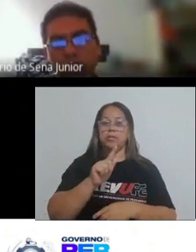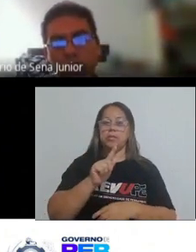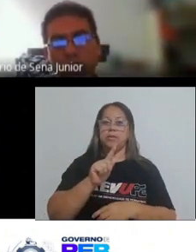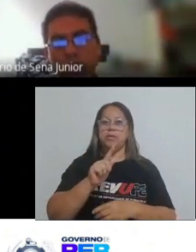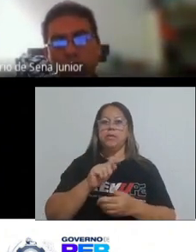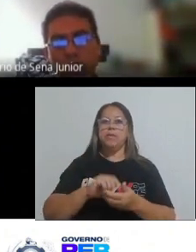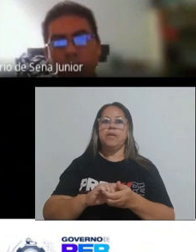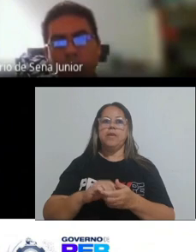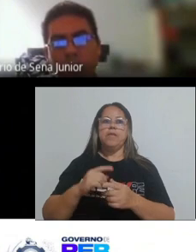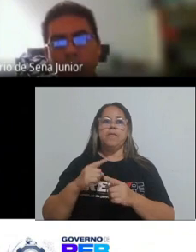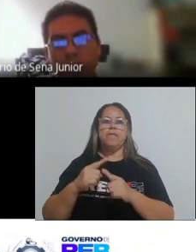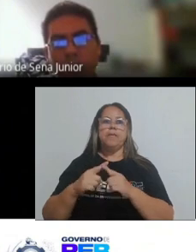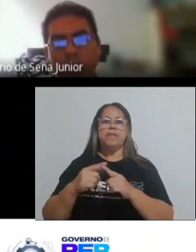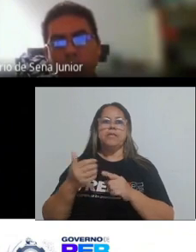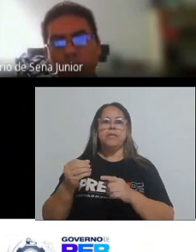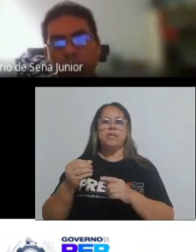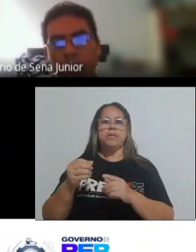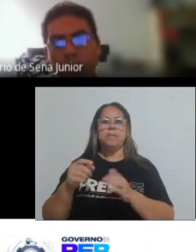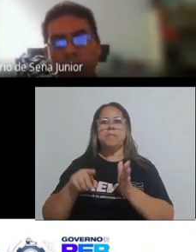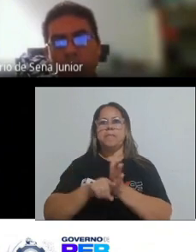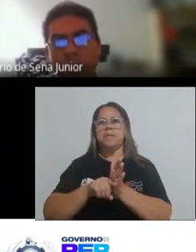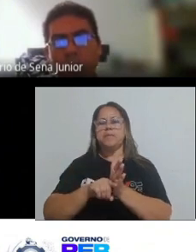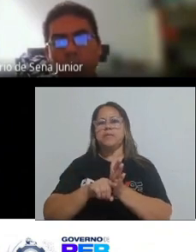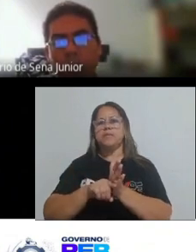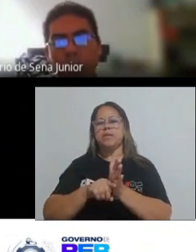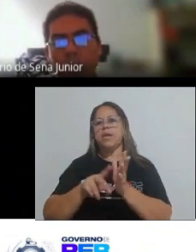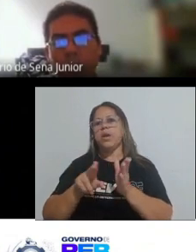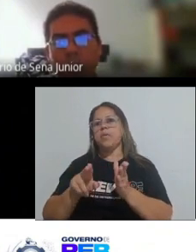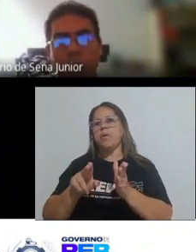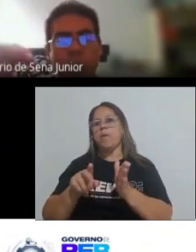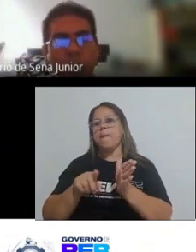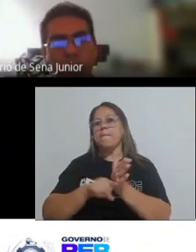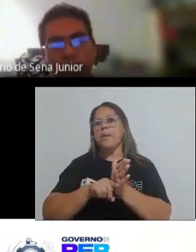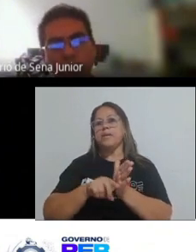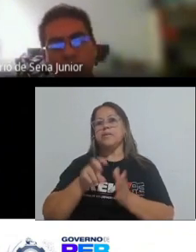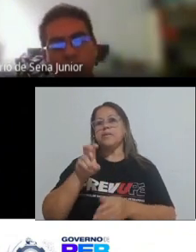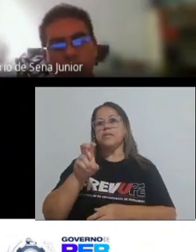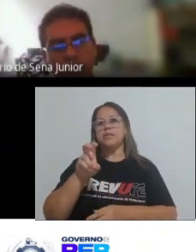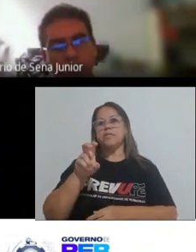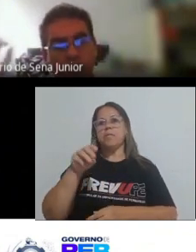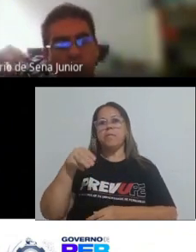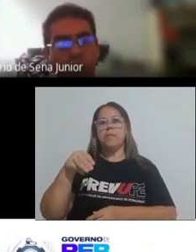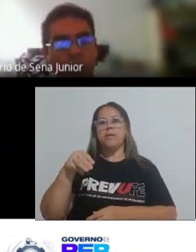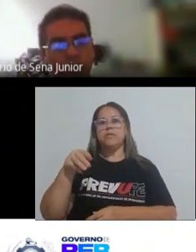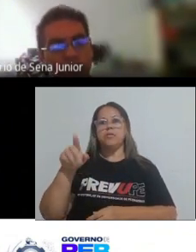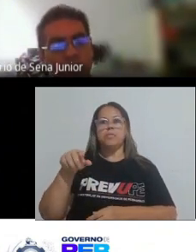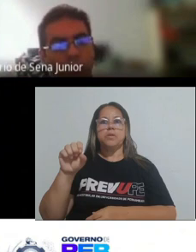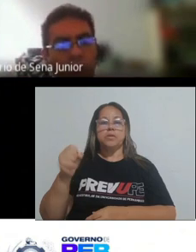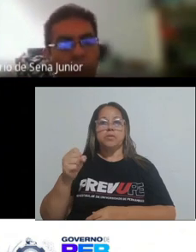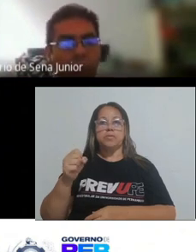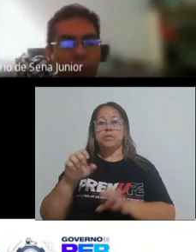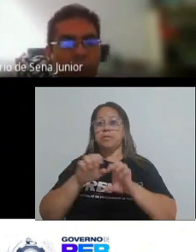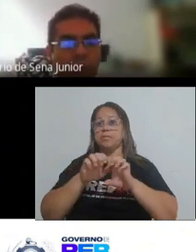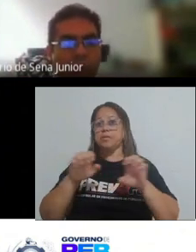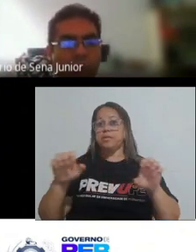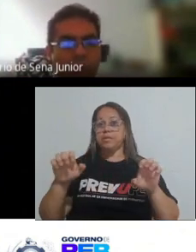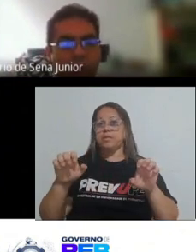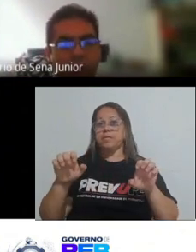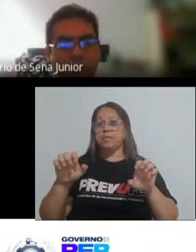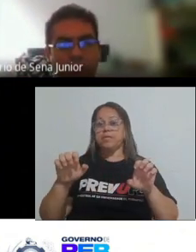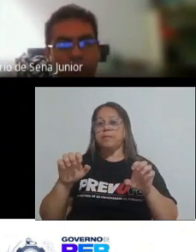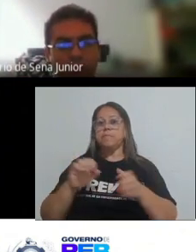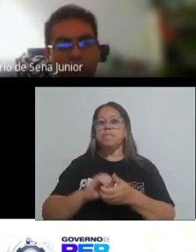é menos 10 vezes meio que vai dar menos 5 metros por segundo. Pela equação de